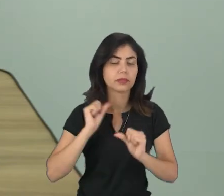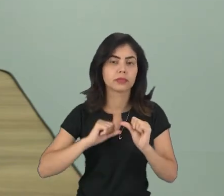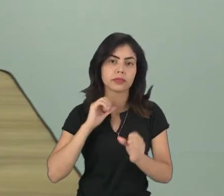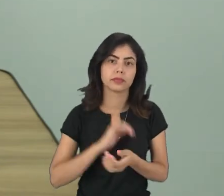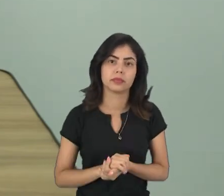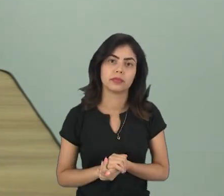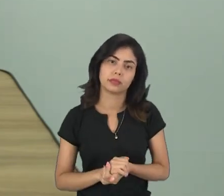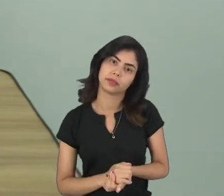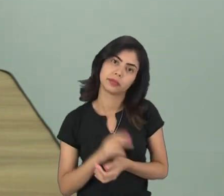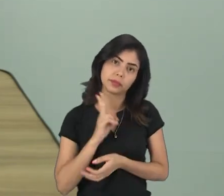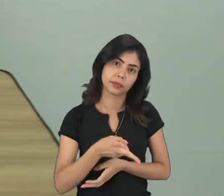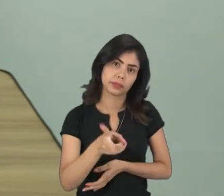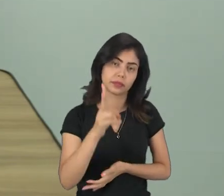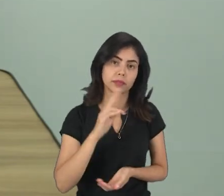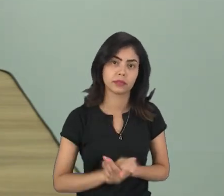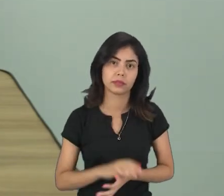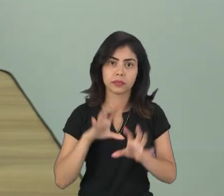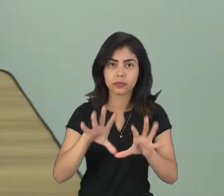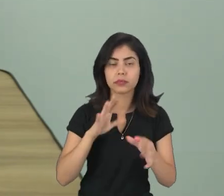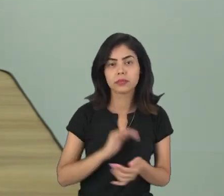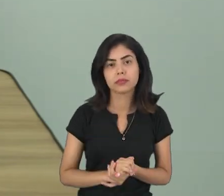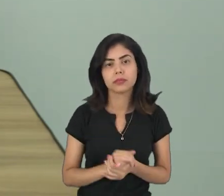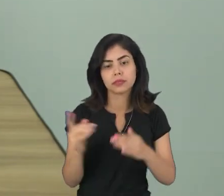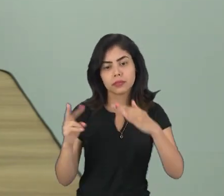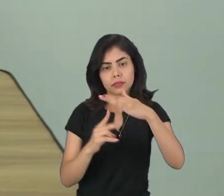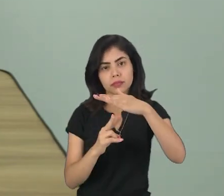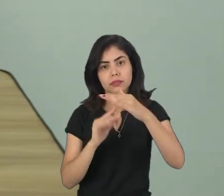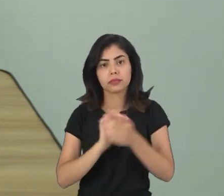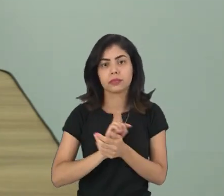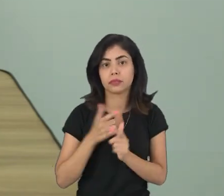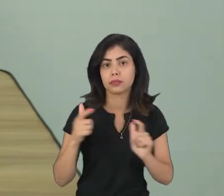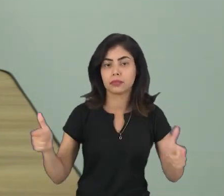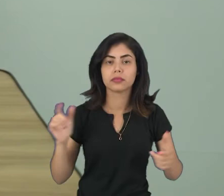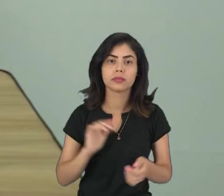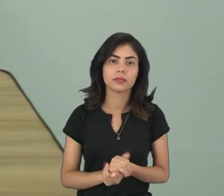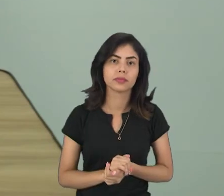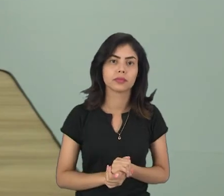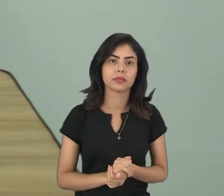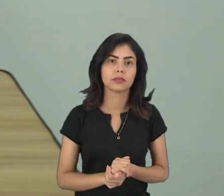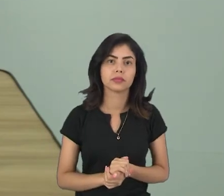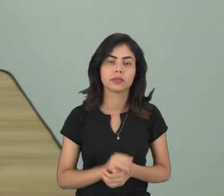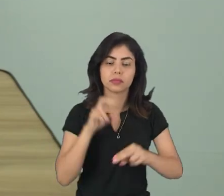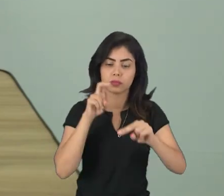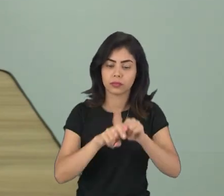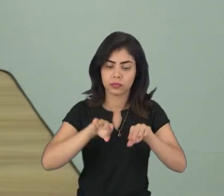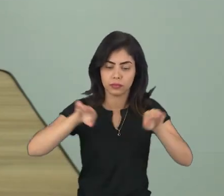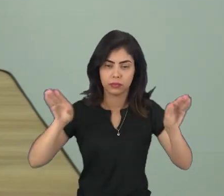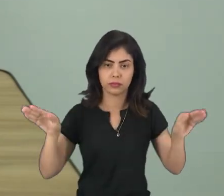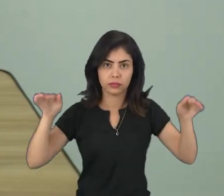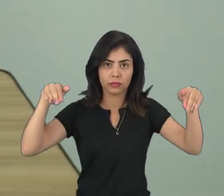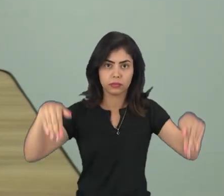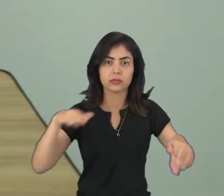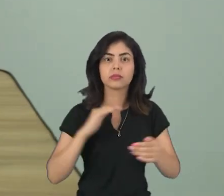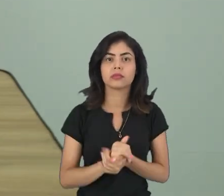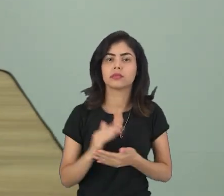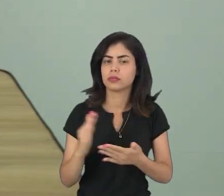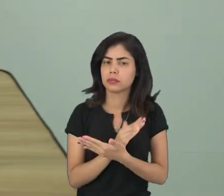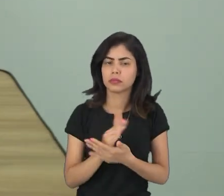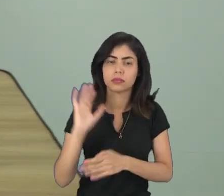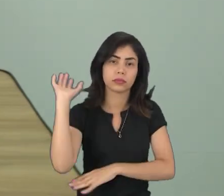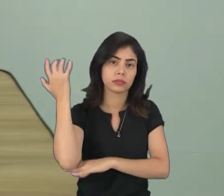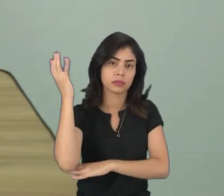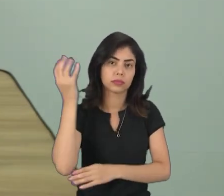modificado. Permaneceu o quê? A praça ficou um pouquinho maior, os bancos permaneceram, algumas árvores